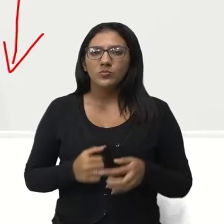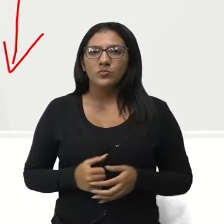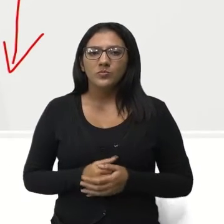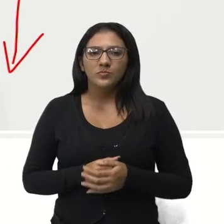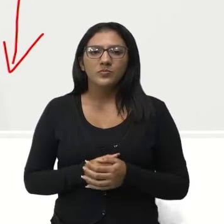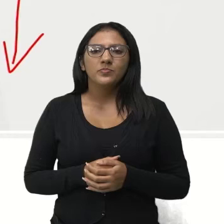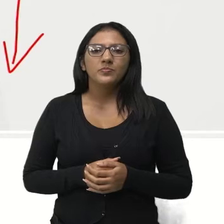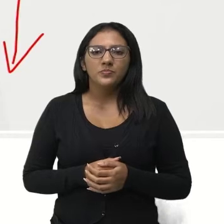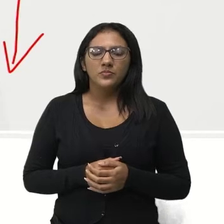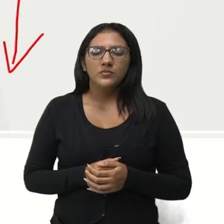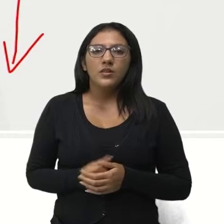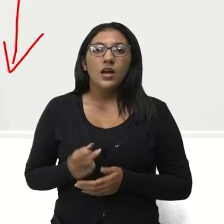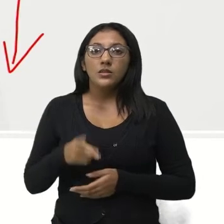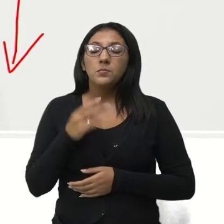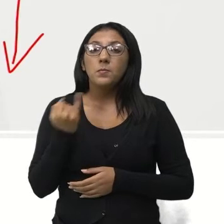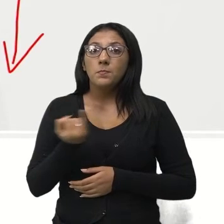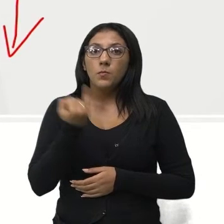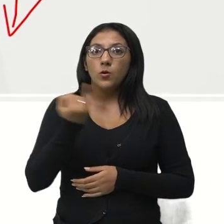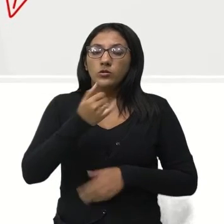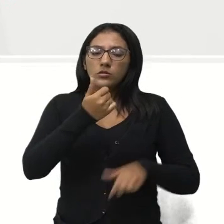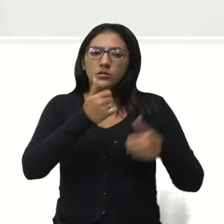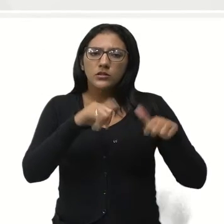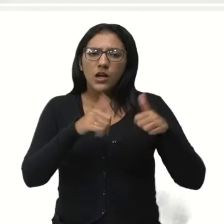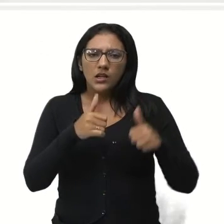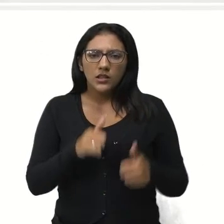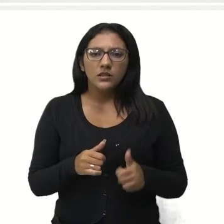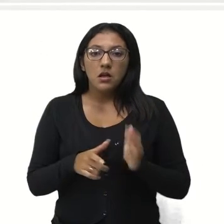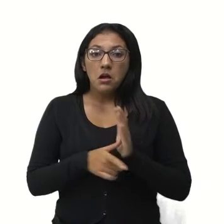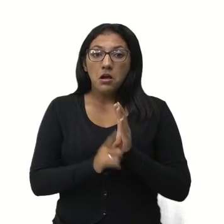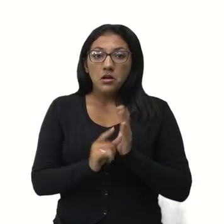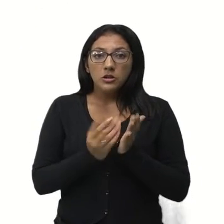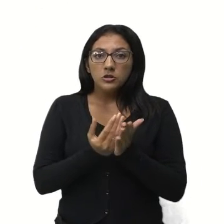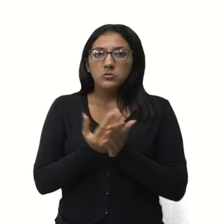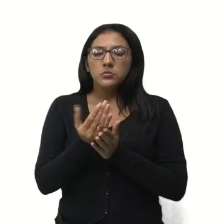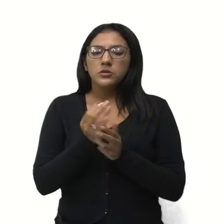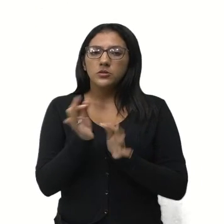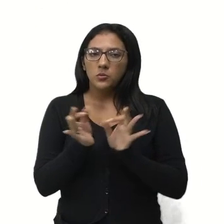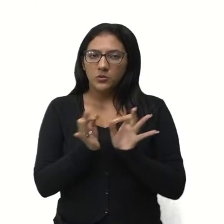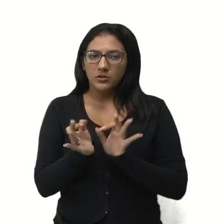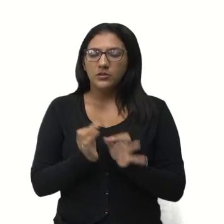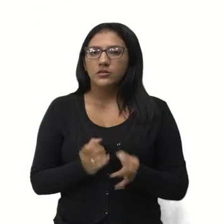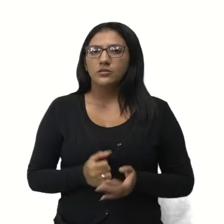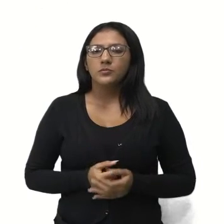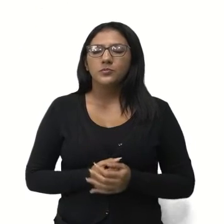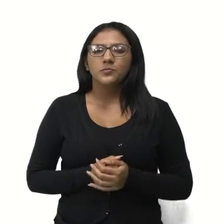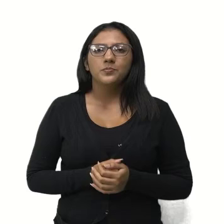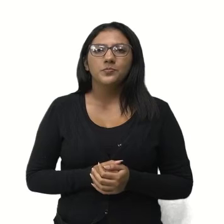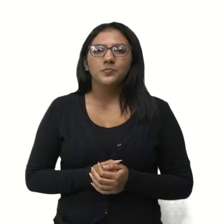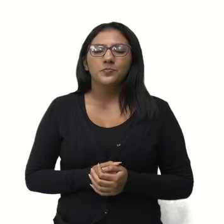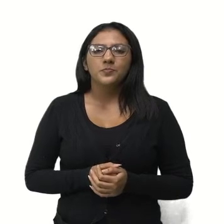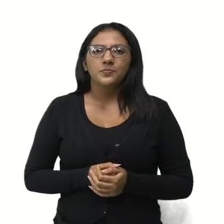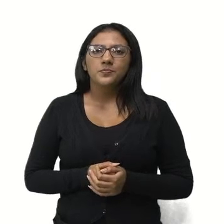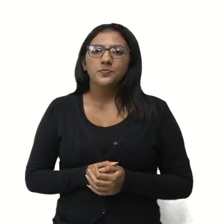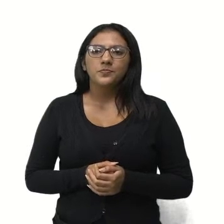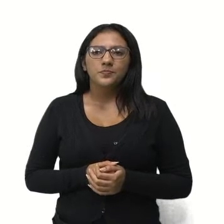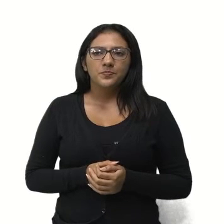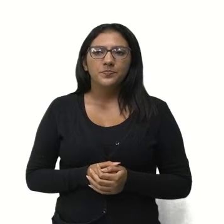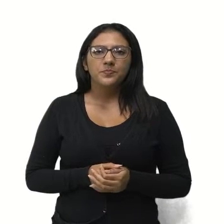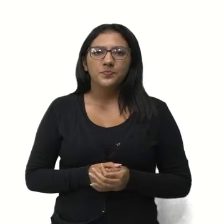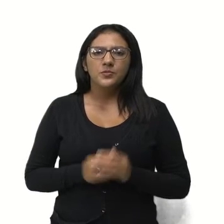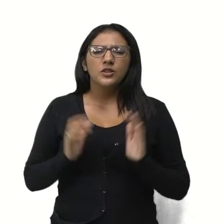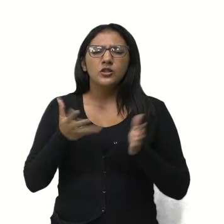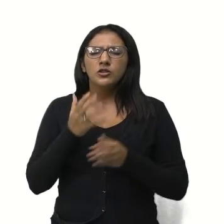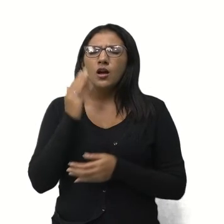proporcionais, tá? É sempre importante a gente fazer essa análise antes da gente partir aí para a nossa regra de 3. Agora que a